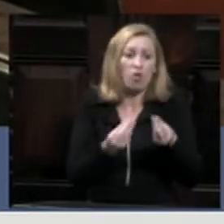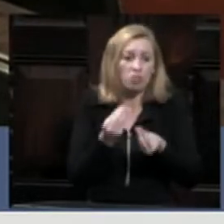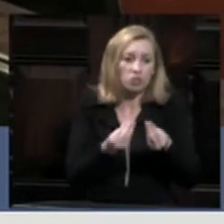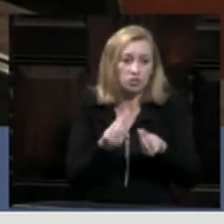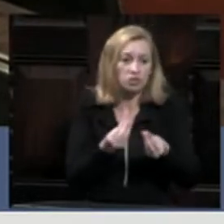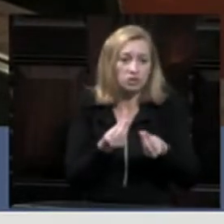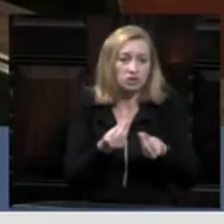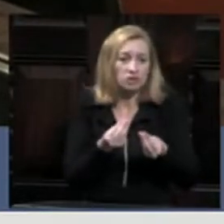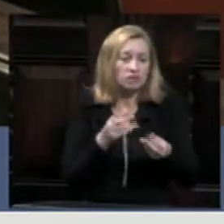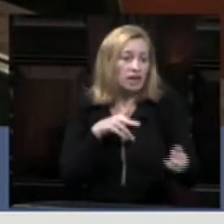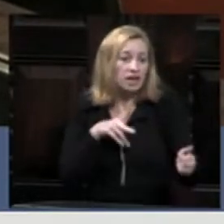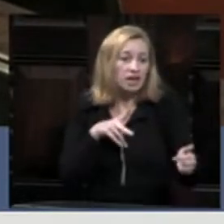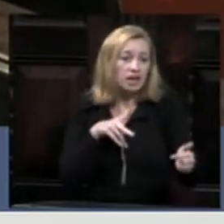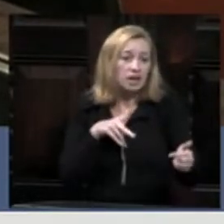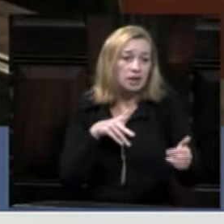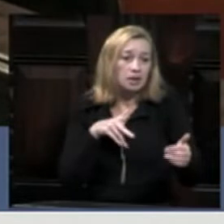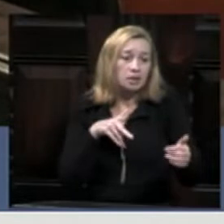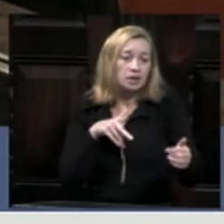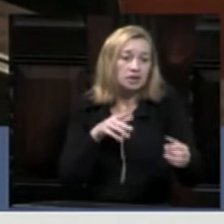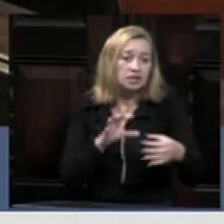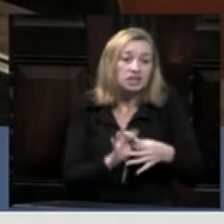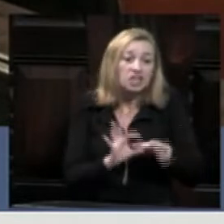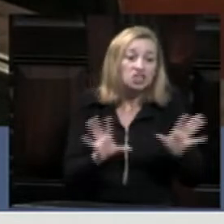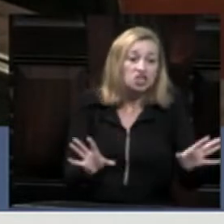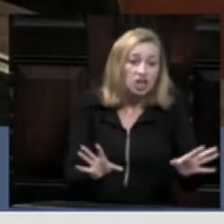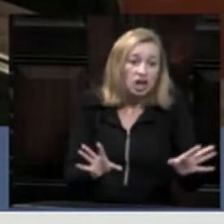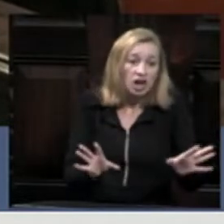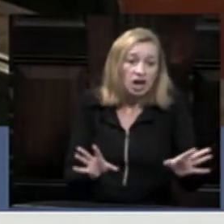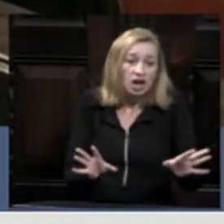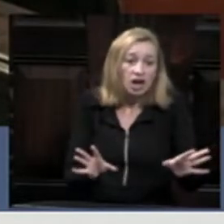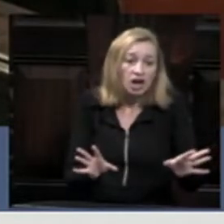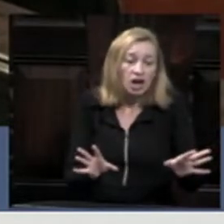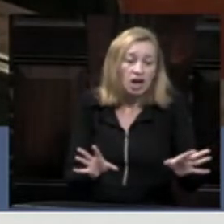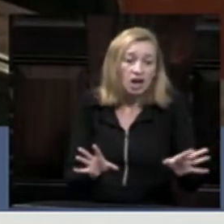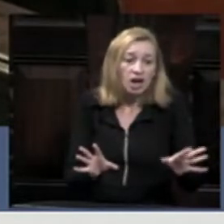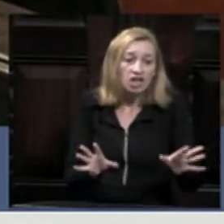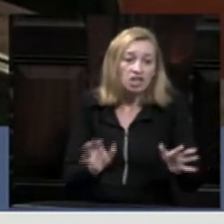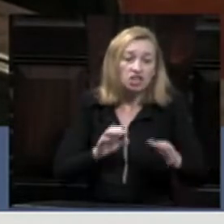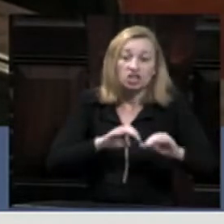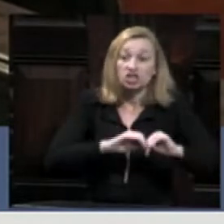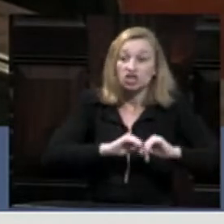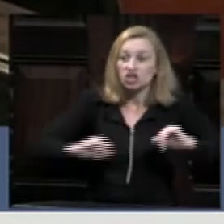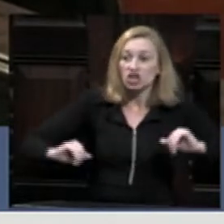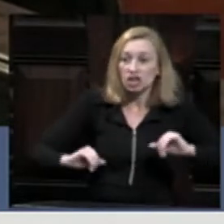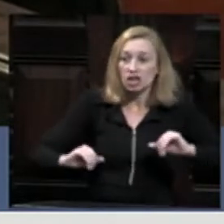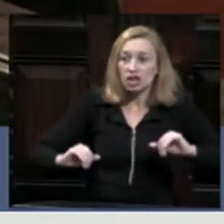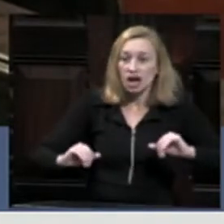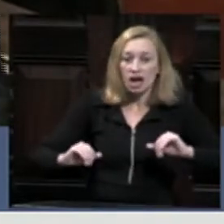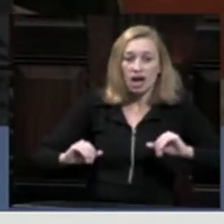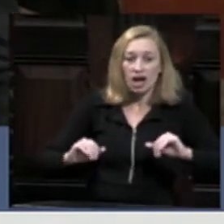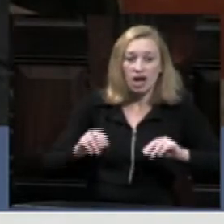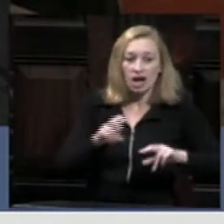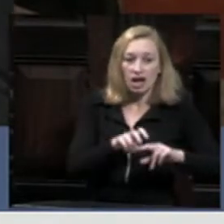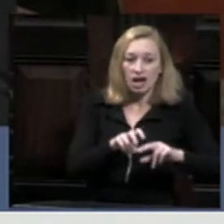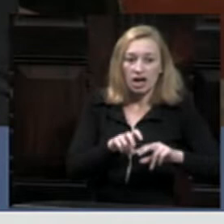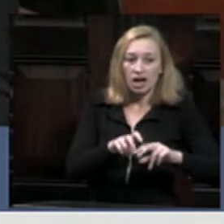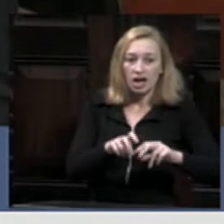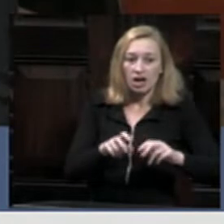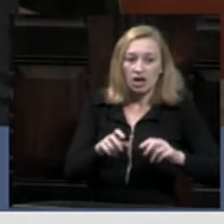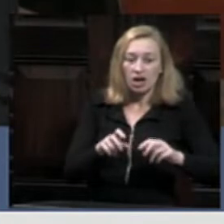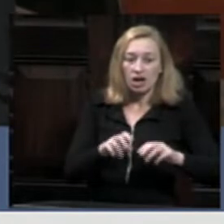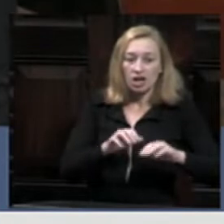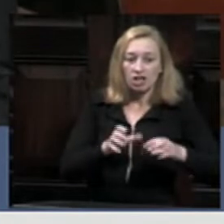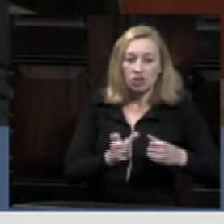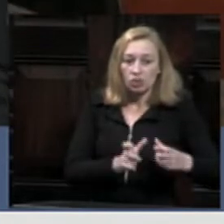se permitir aqui tirar as cadeiras e criar geral por um projeto de lei. Mas, de qualquer maneira, em função